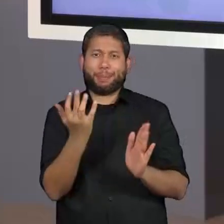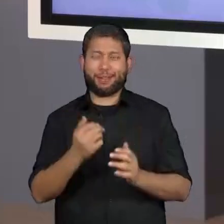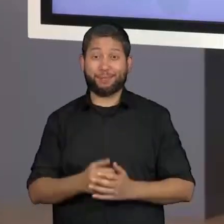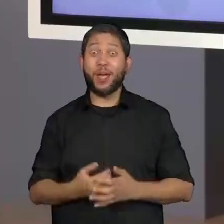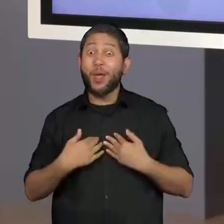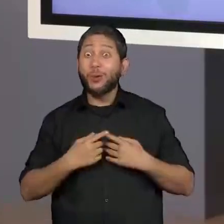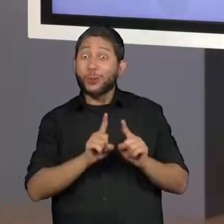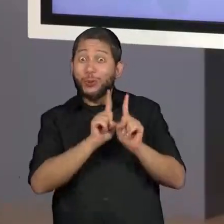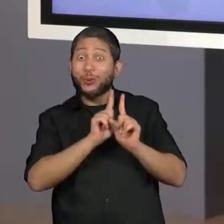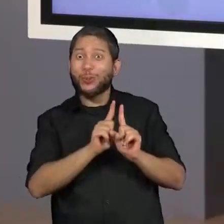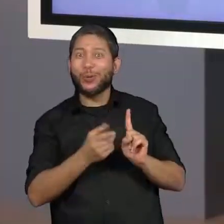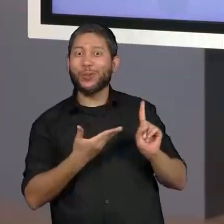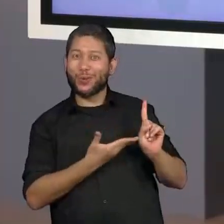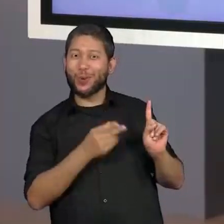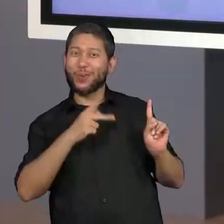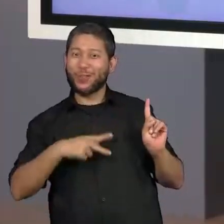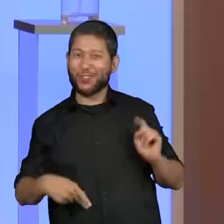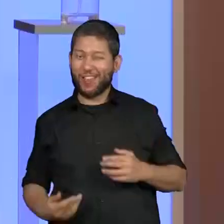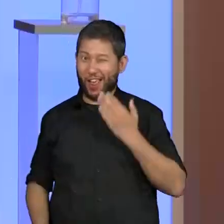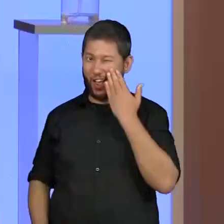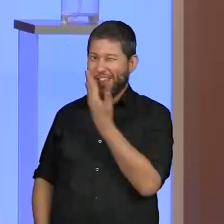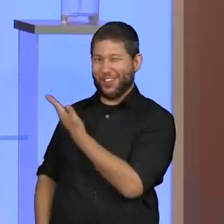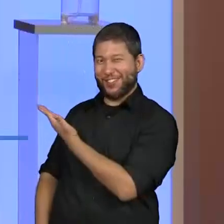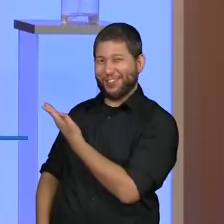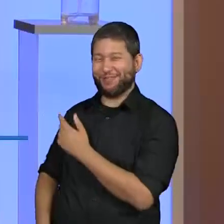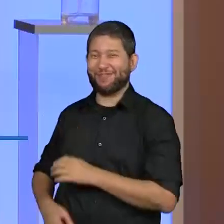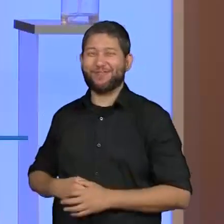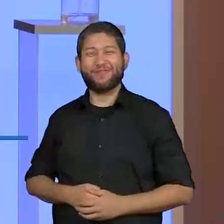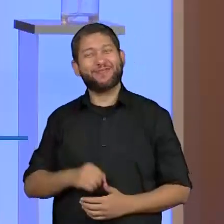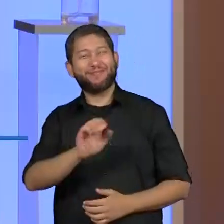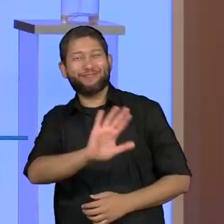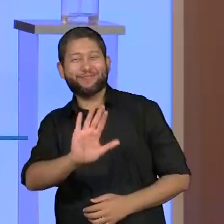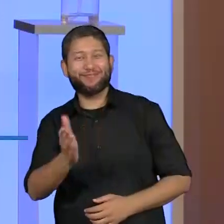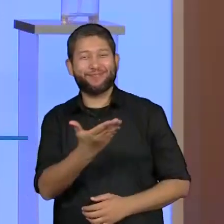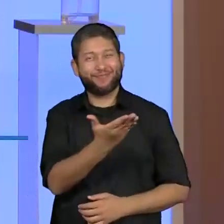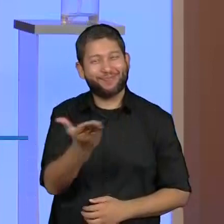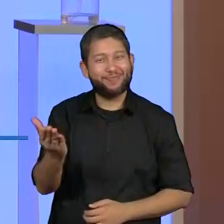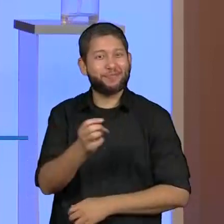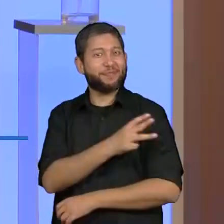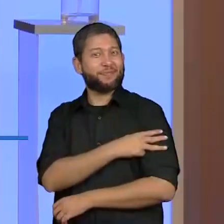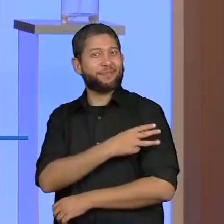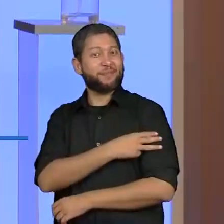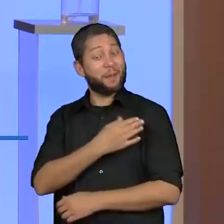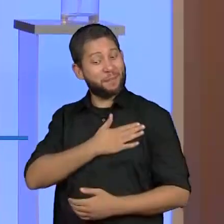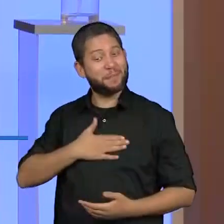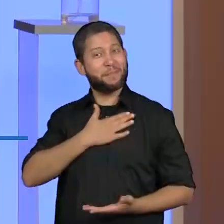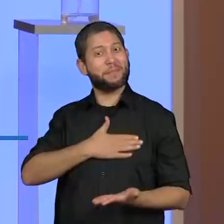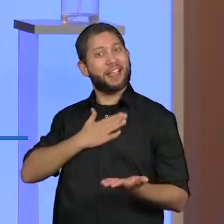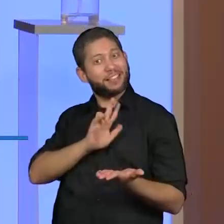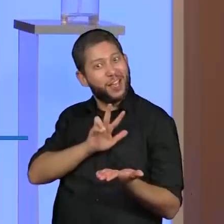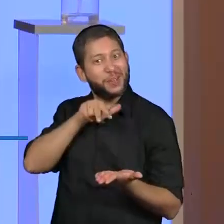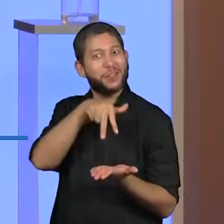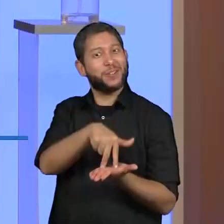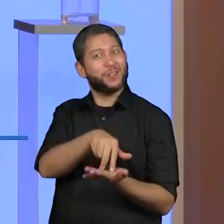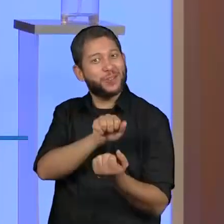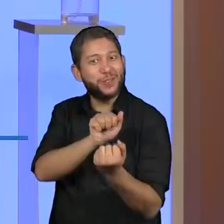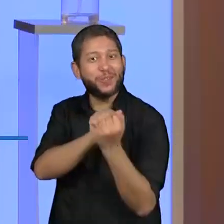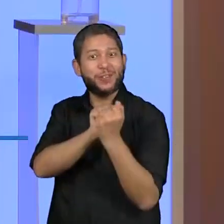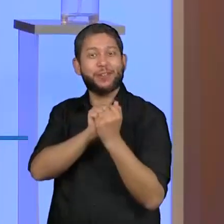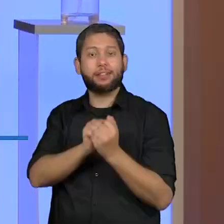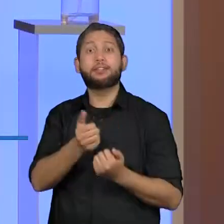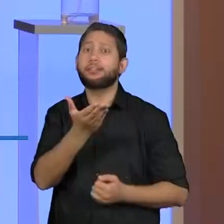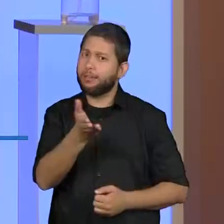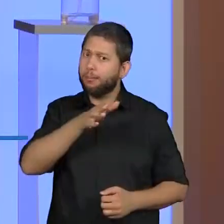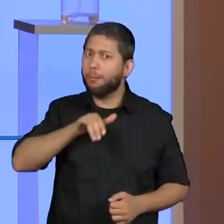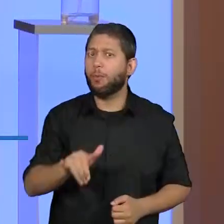bem acompanhados da professora Genoveva. Olá, galerinha do terceiro ano, é sempre um prazer estar com vocês. Aproveitem